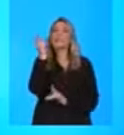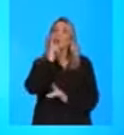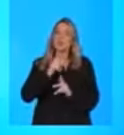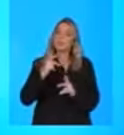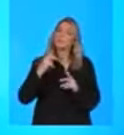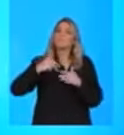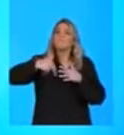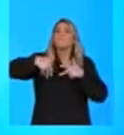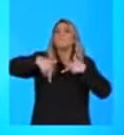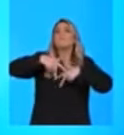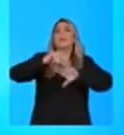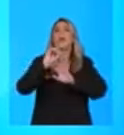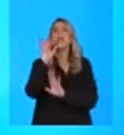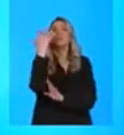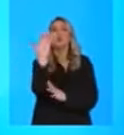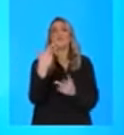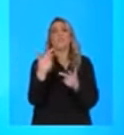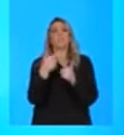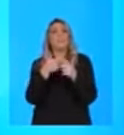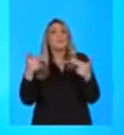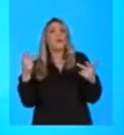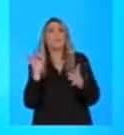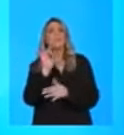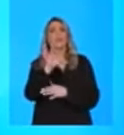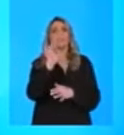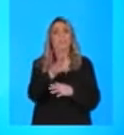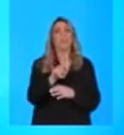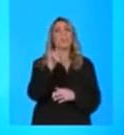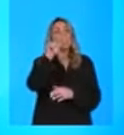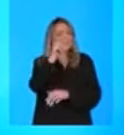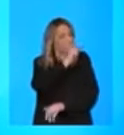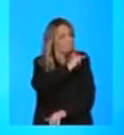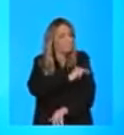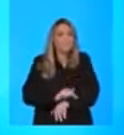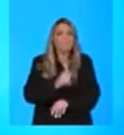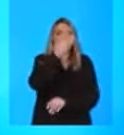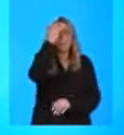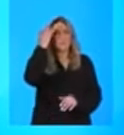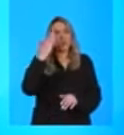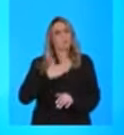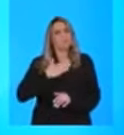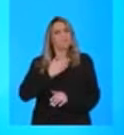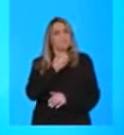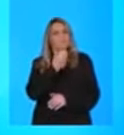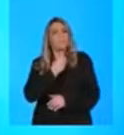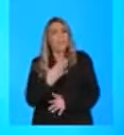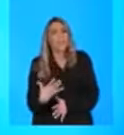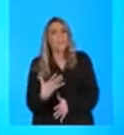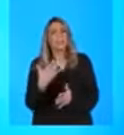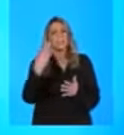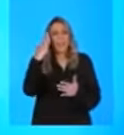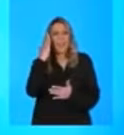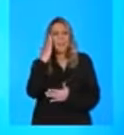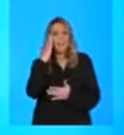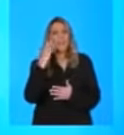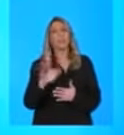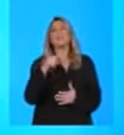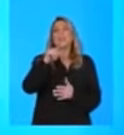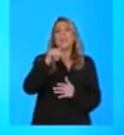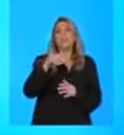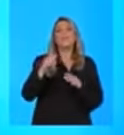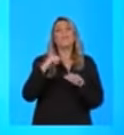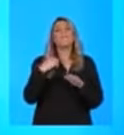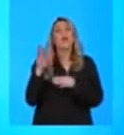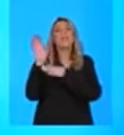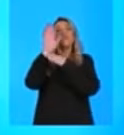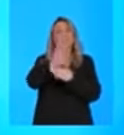próprias pernas porque isso que vai levar dignidade para as pessoas emprego e a prefeitura tem que criar as condições aqui no nosso município para